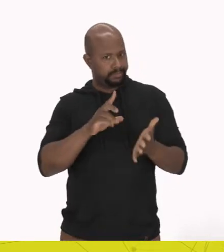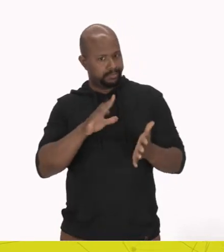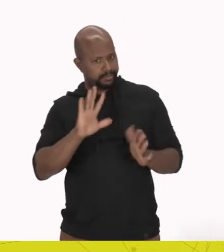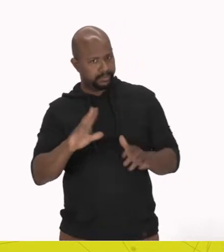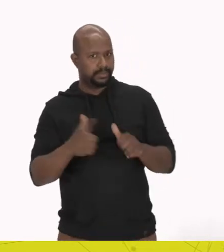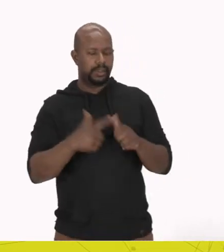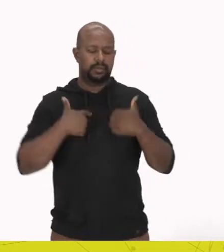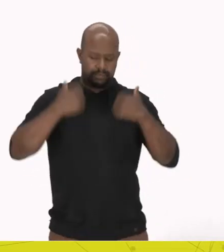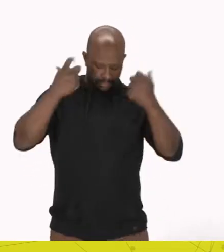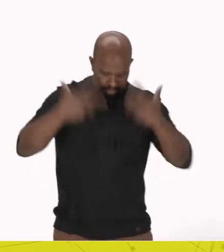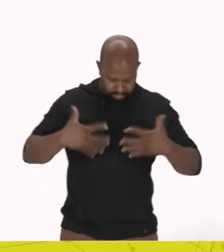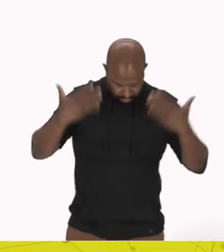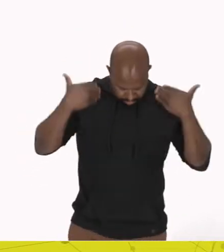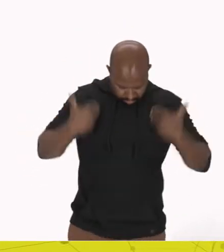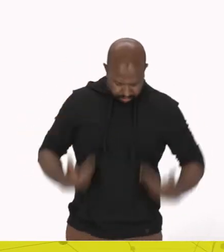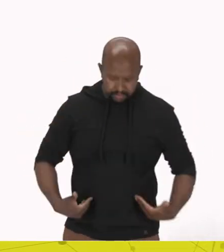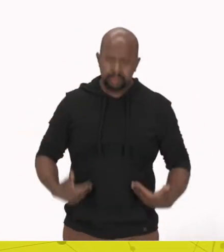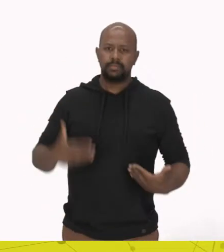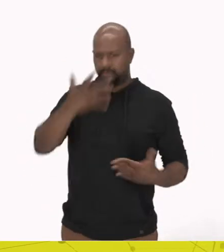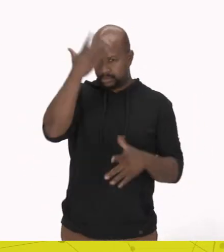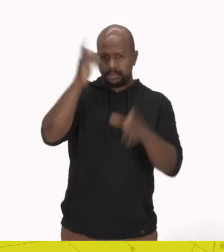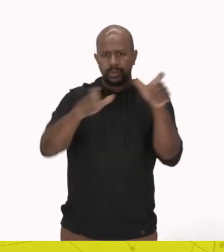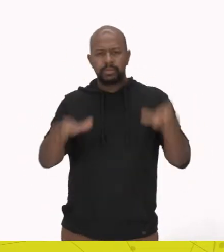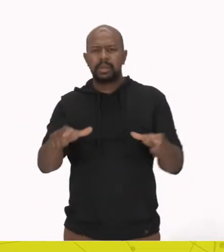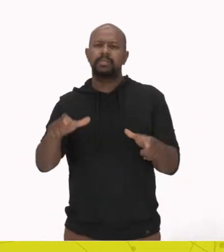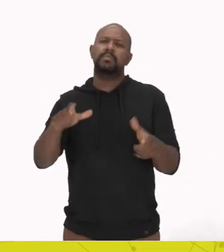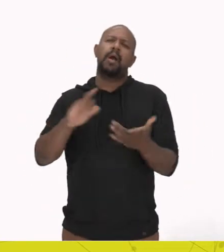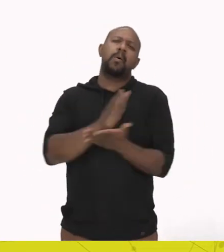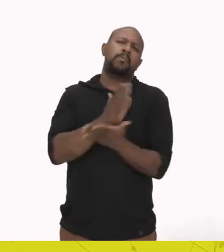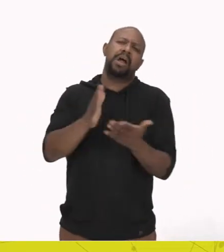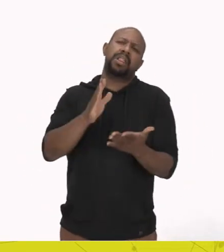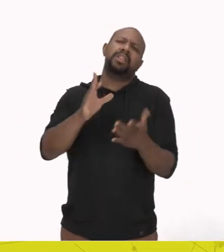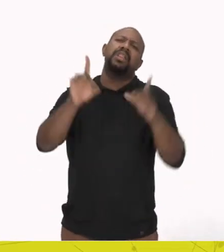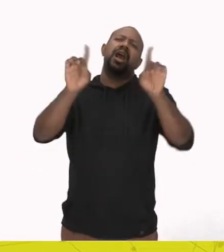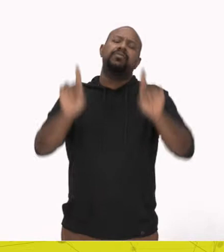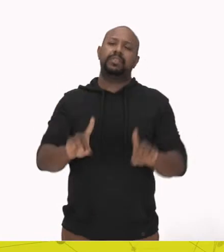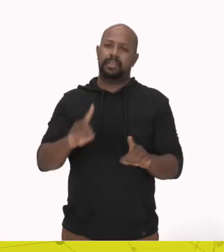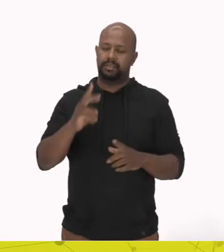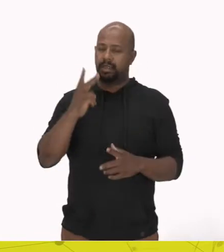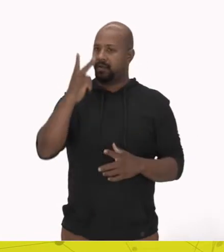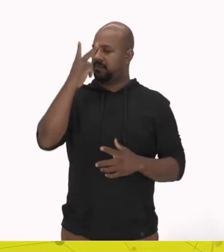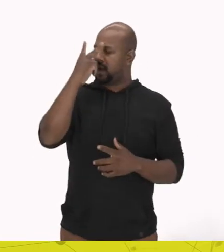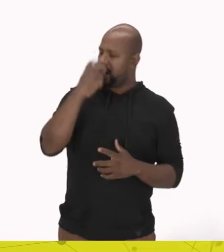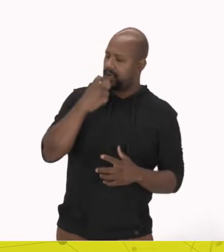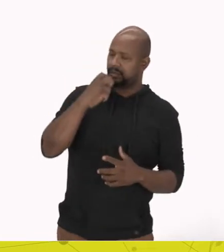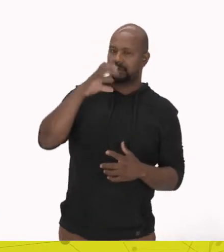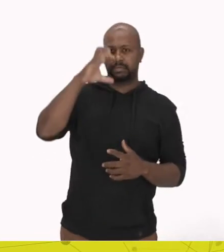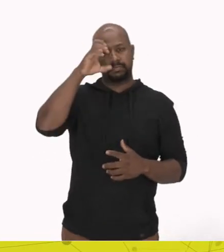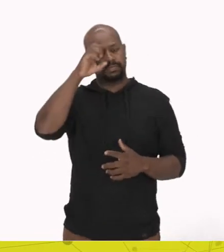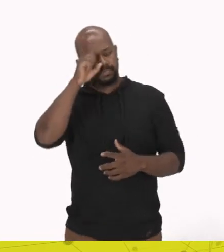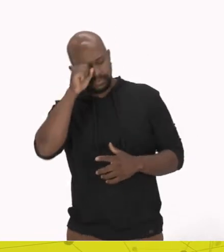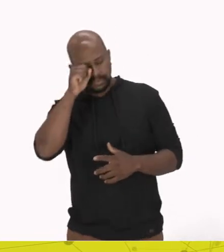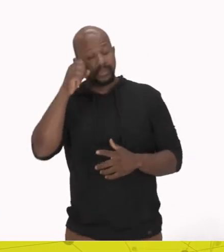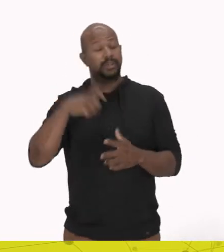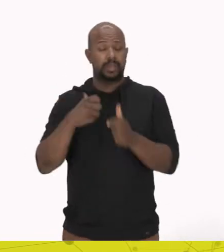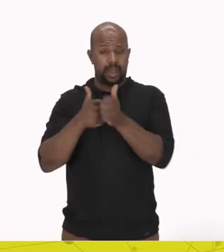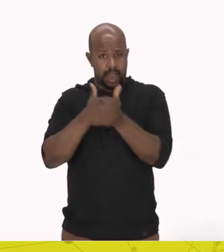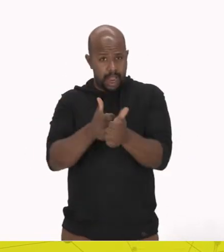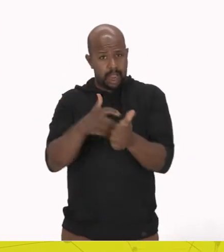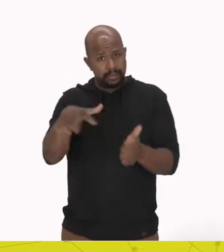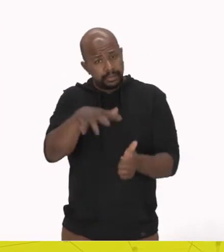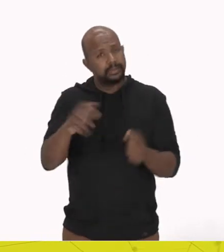então, eu vou me autodescrever, para que as pessoas que tenham alguma deficiência visual e estejam acompanhando